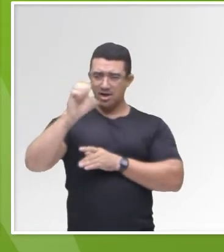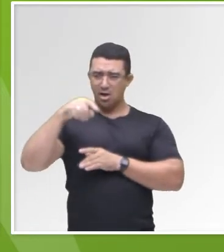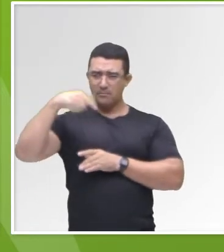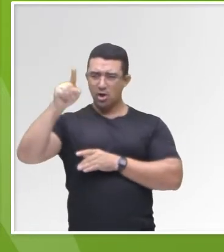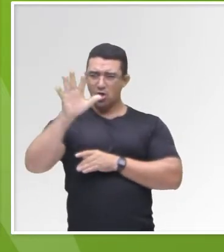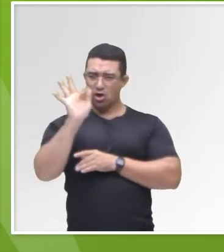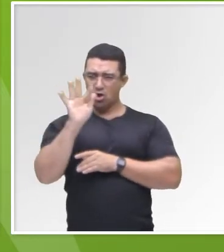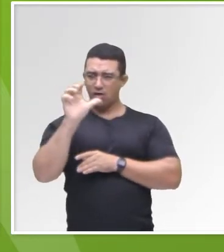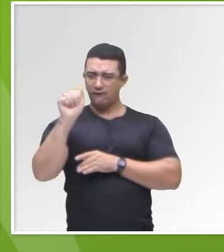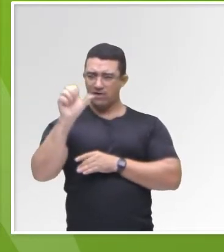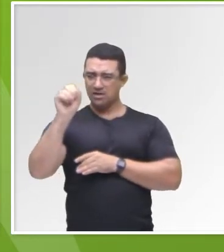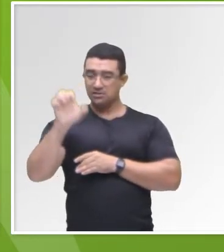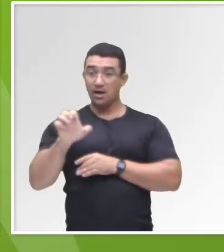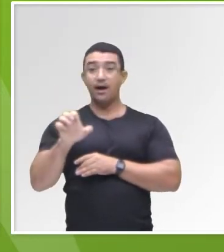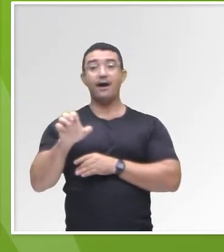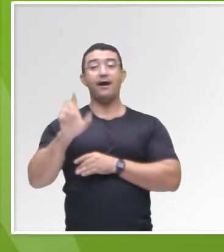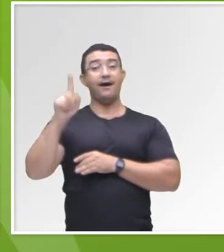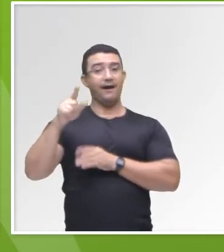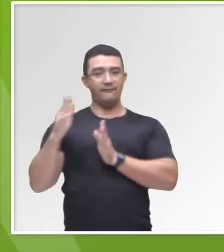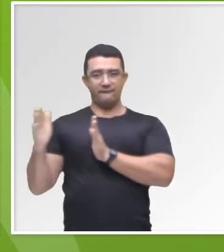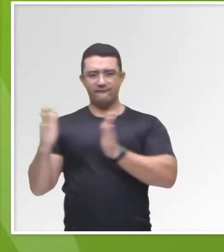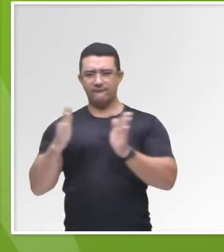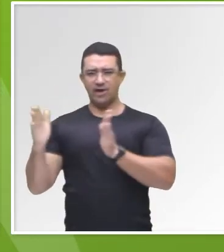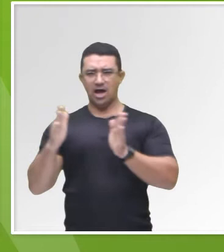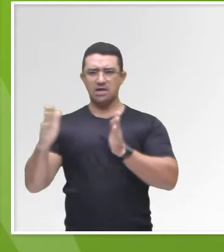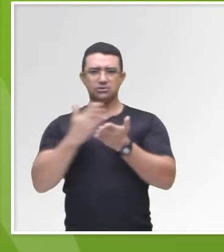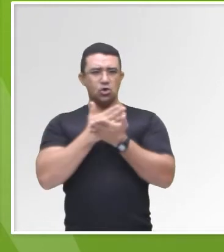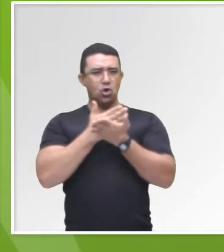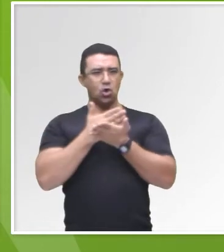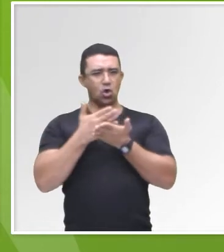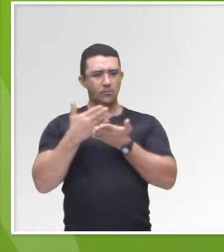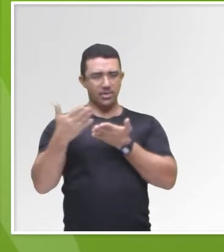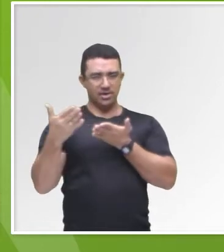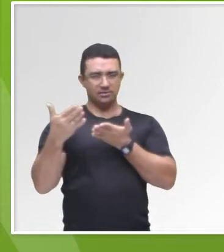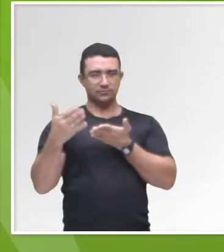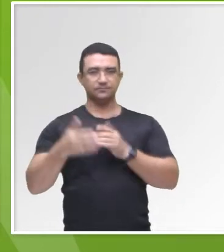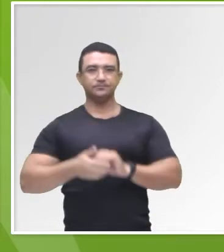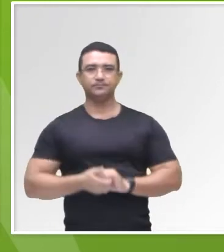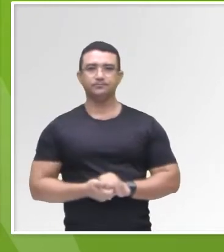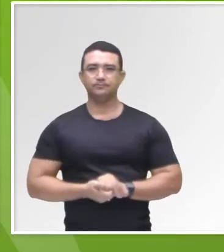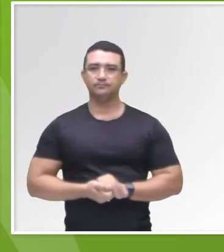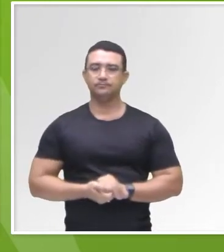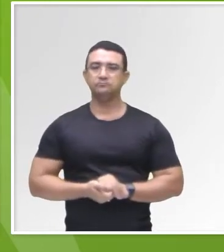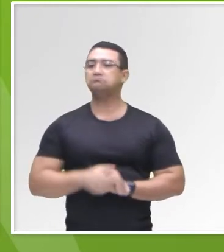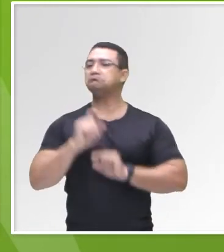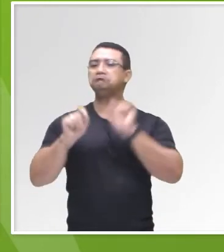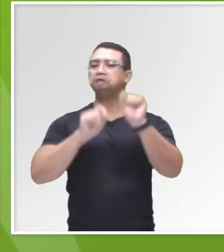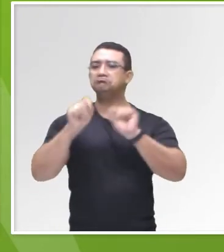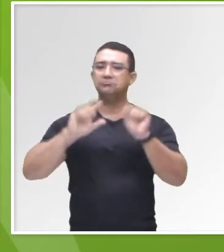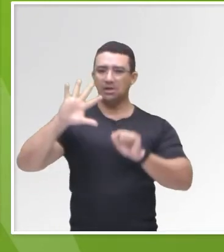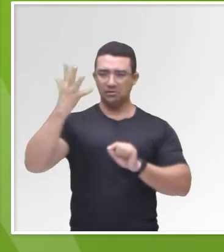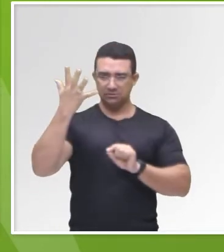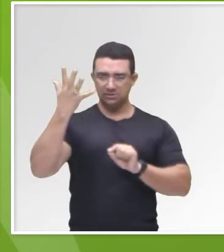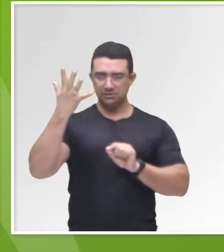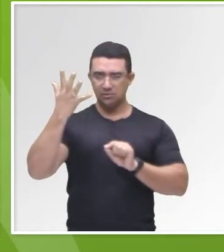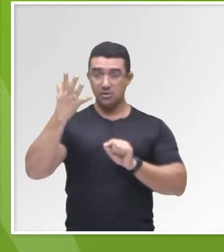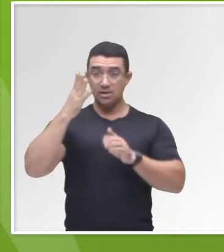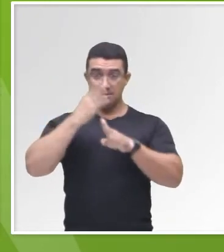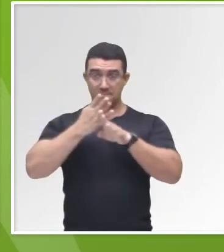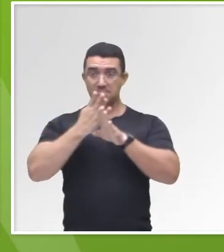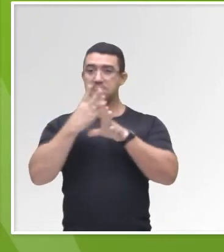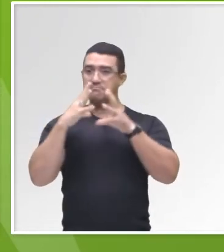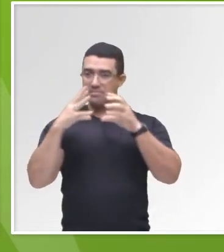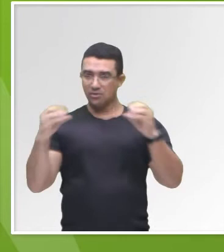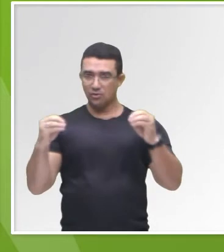sabe que é a fase inicial, algo está acontecendo ali inicialmente. Então, o que vai acontecer na mitose?